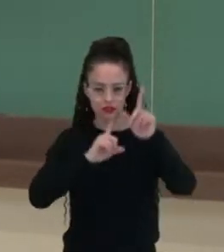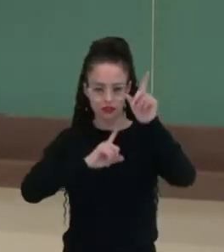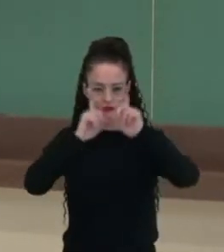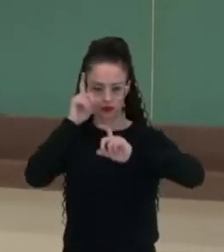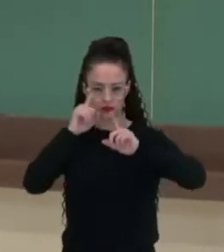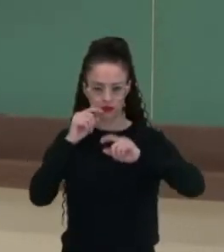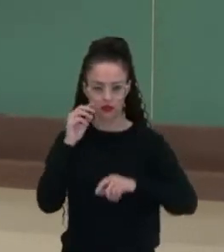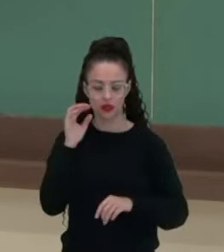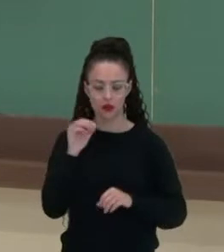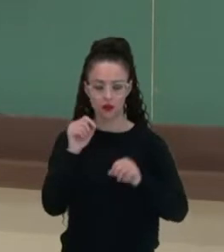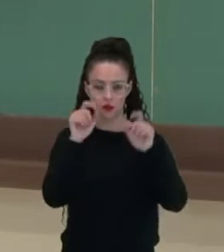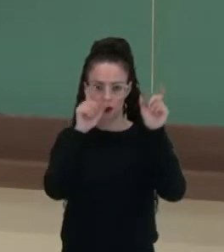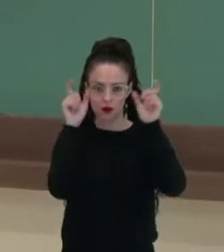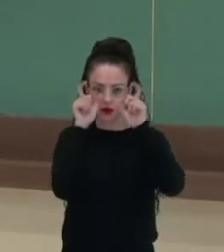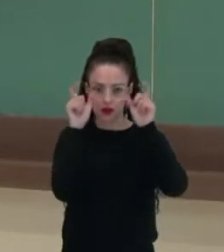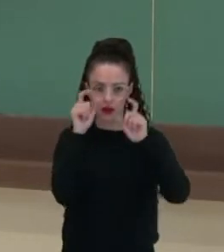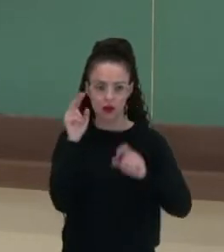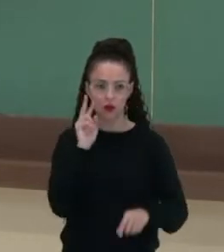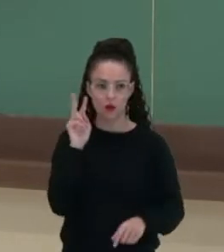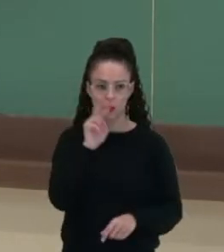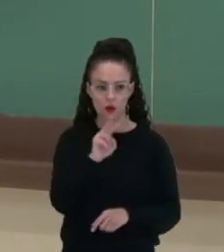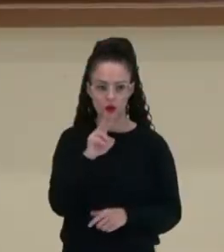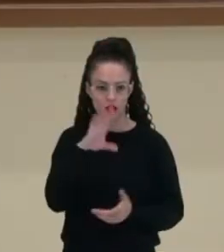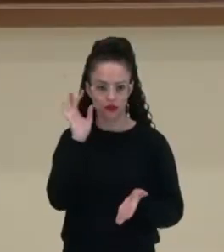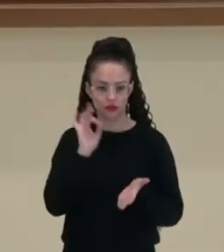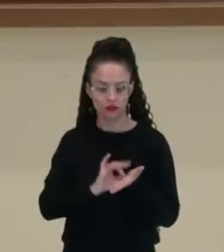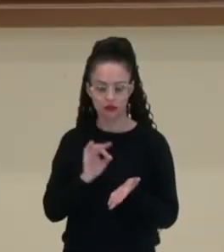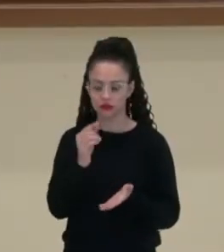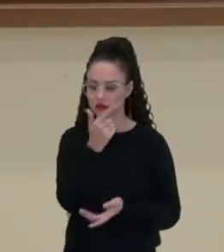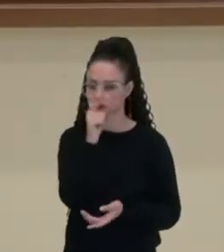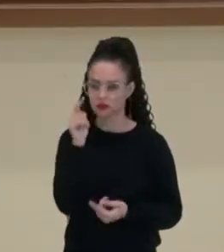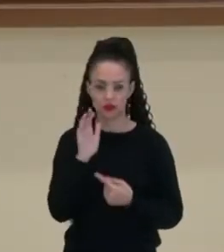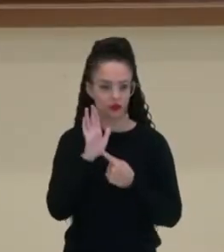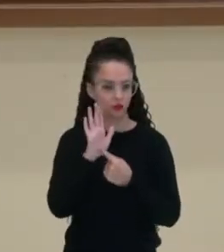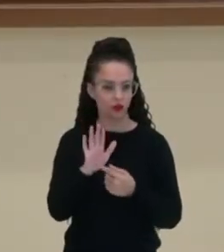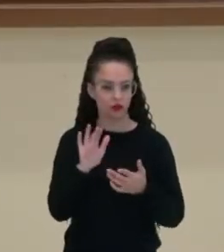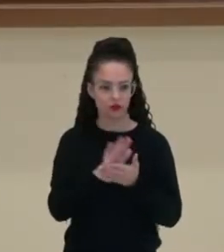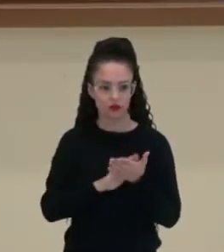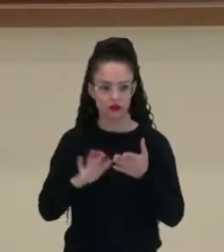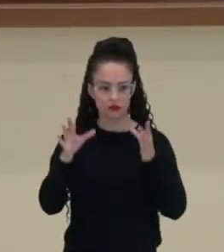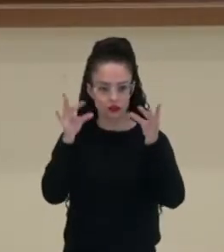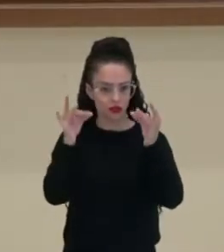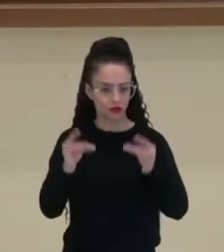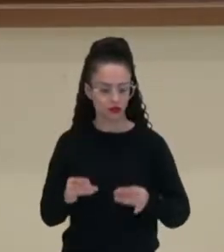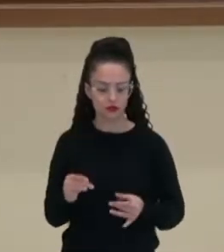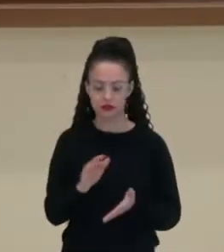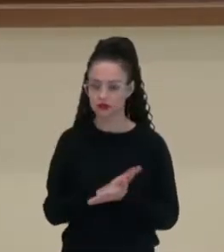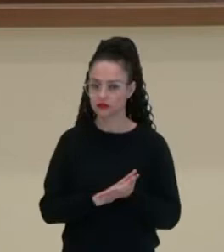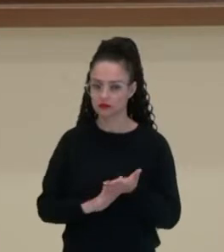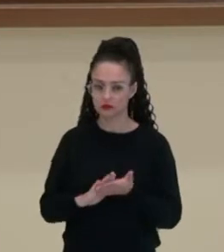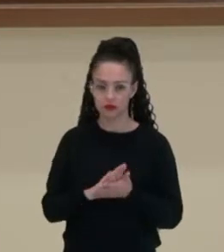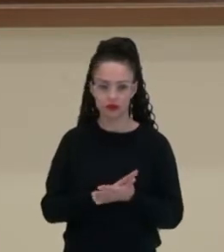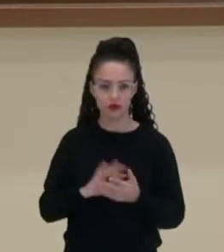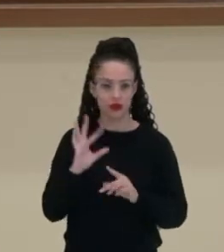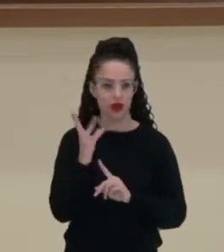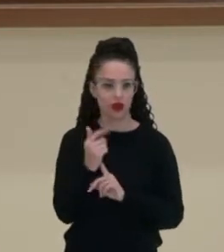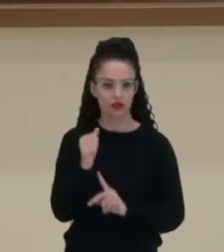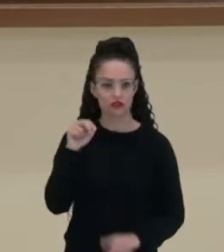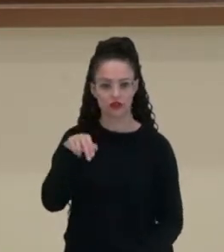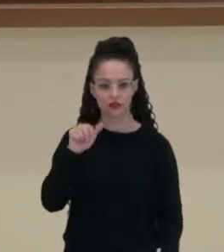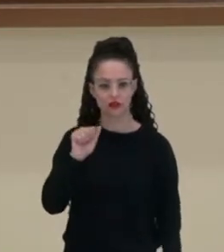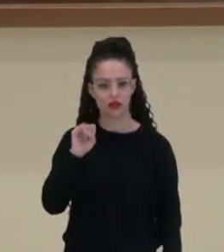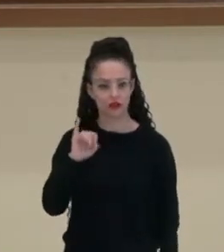aquele olhar, por exemplo, né? A técnica do realismo ali, mostrando cada detalhe, cada traço. A arte naif não tem